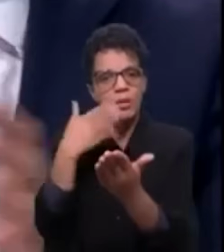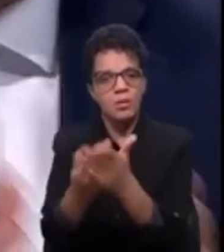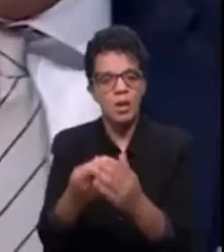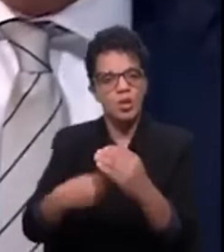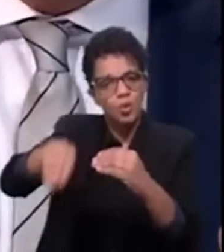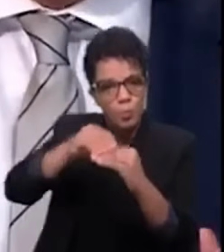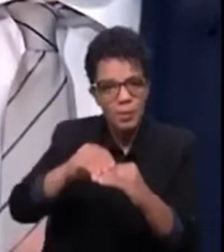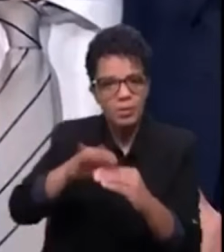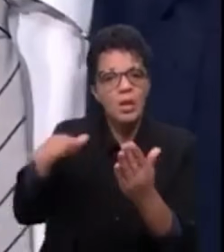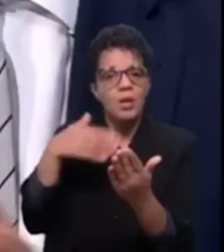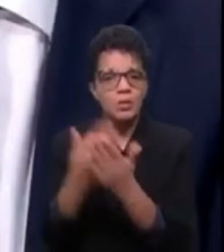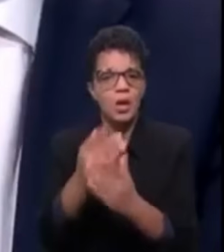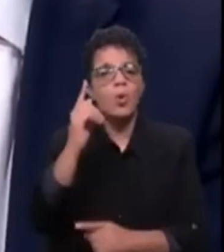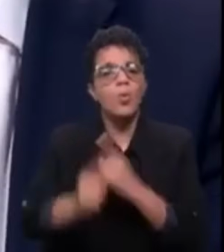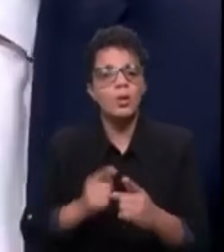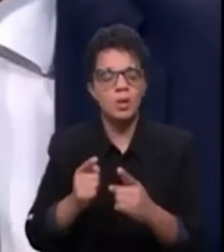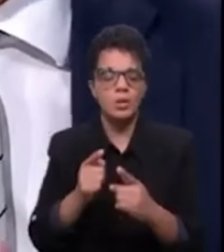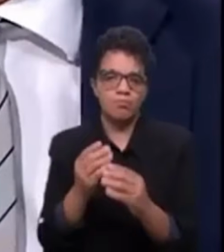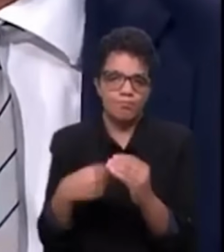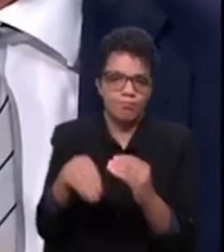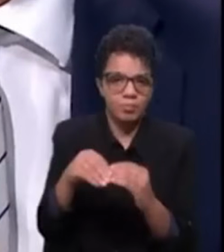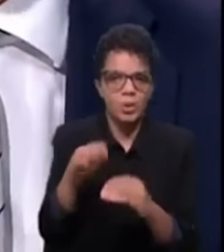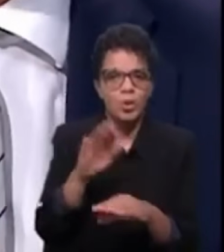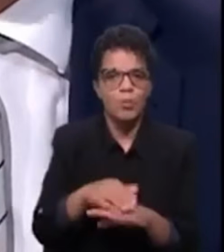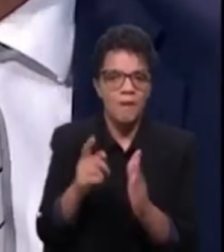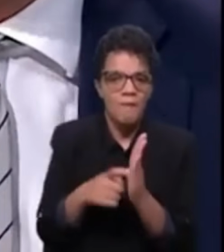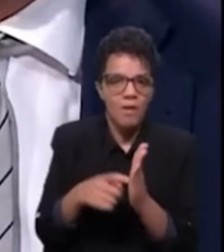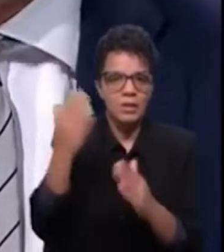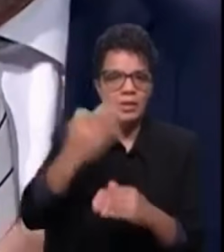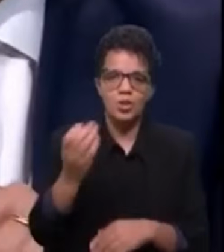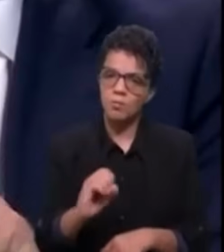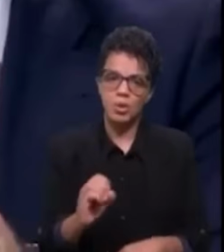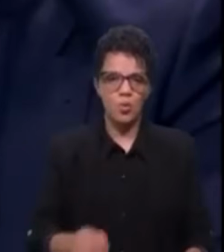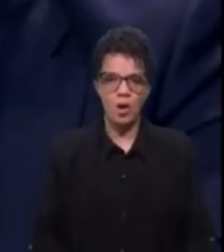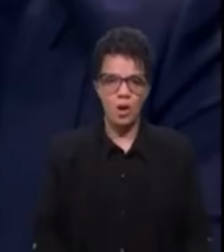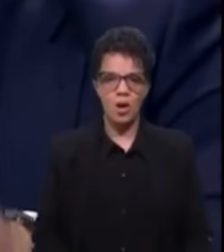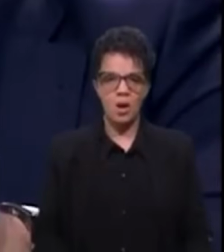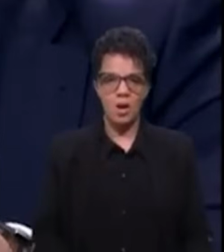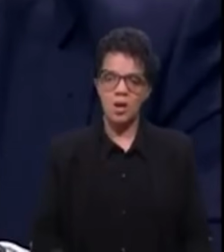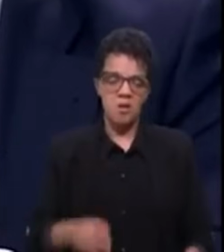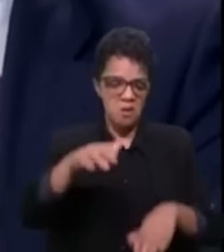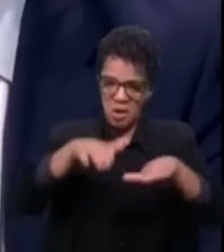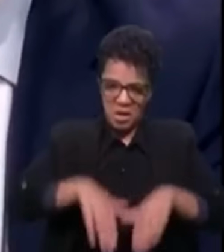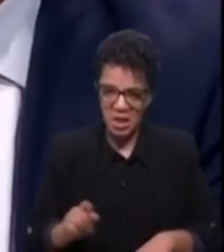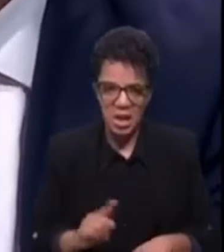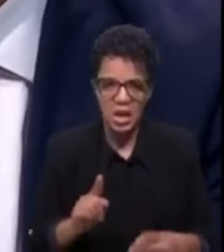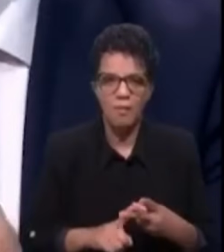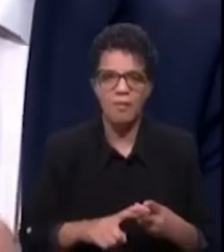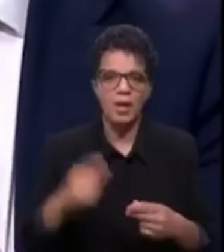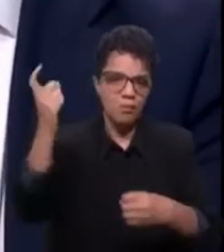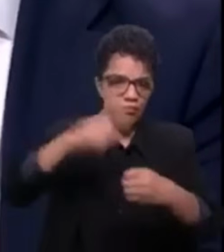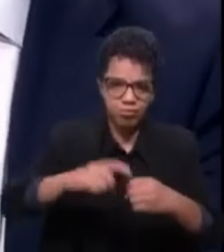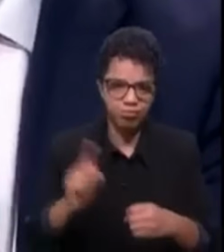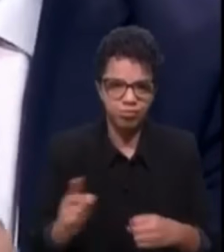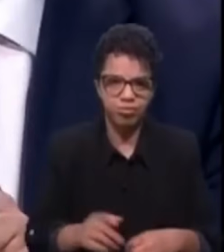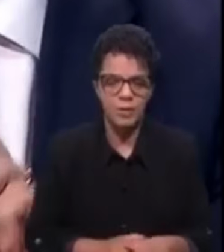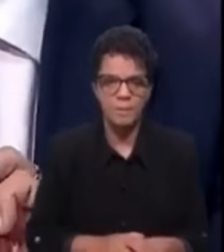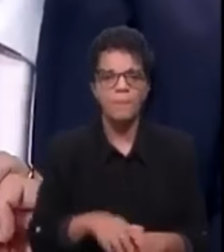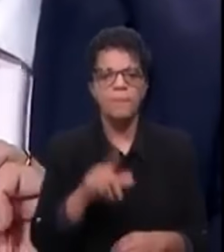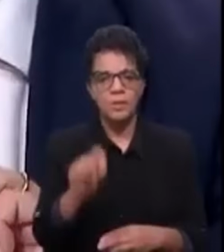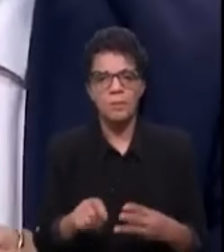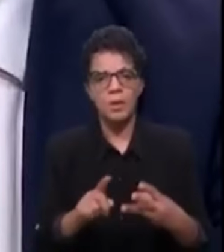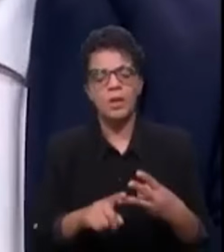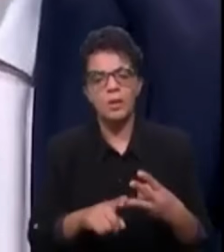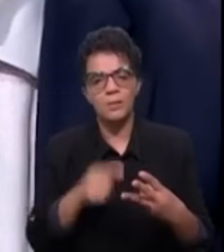o suplemento que Garanta ao menos uma compensação por essa falta de direitos mas não não tem direo a deix